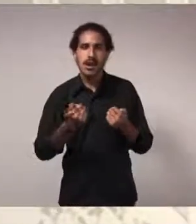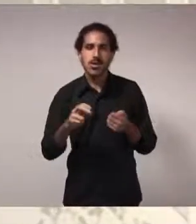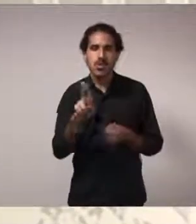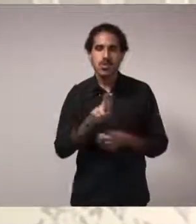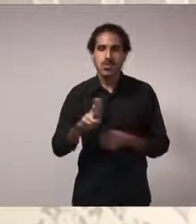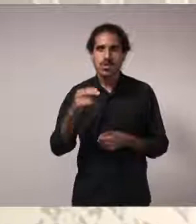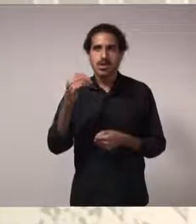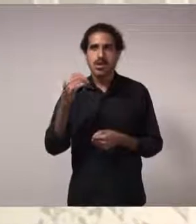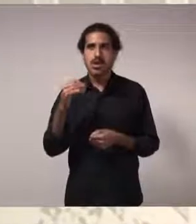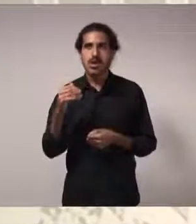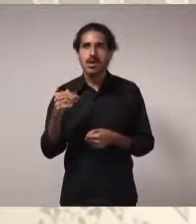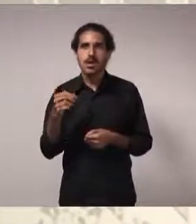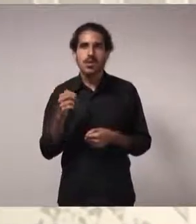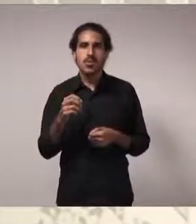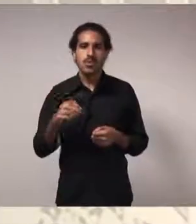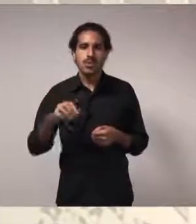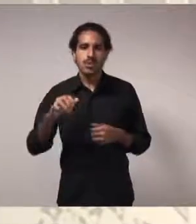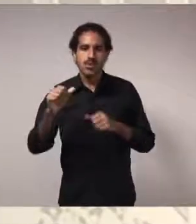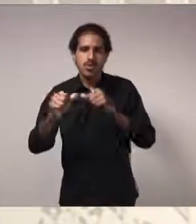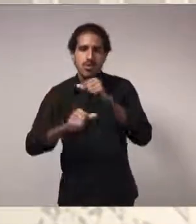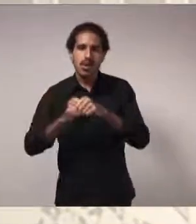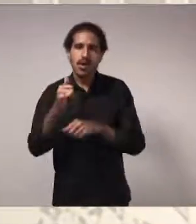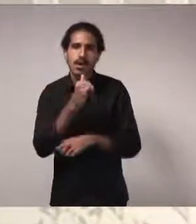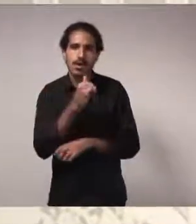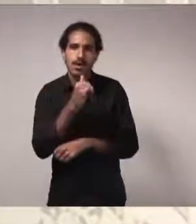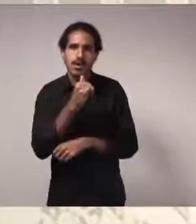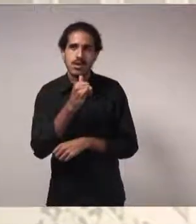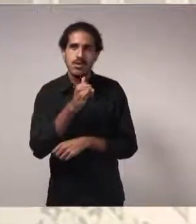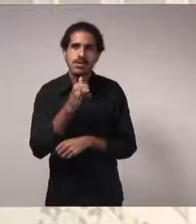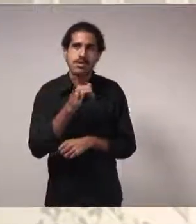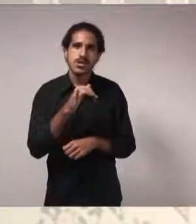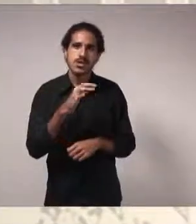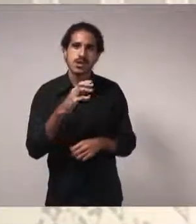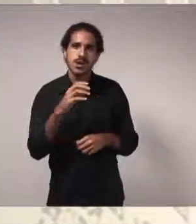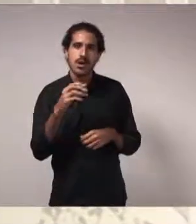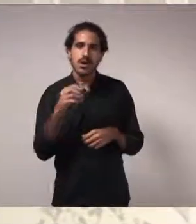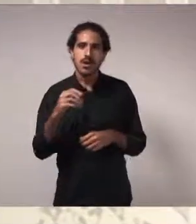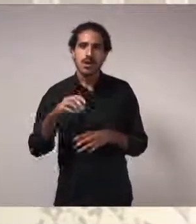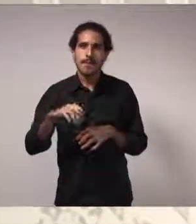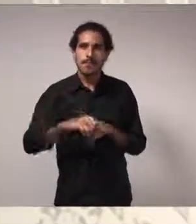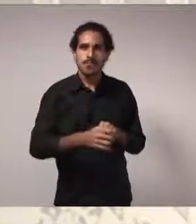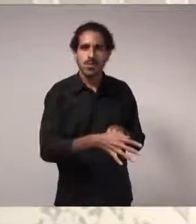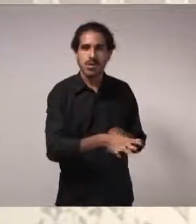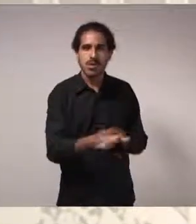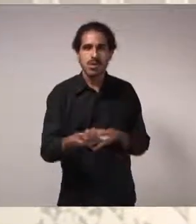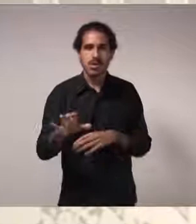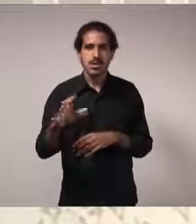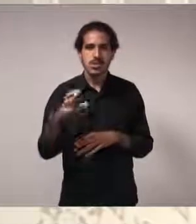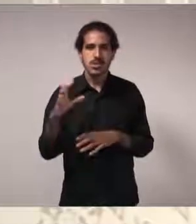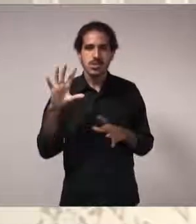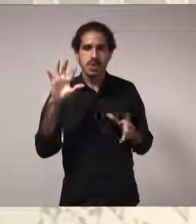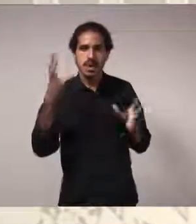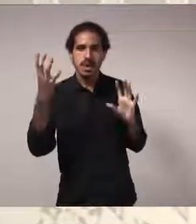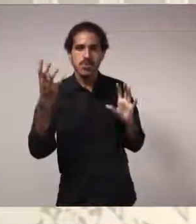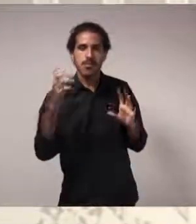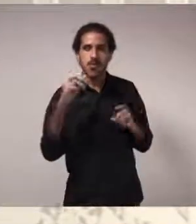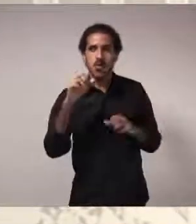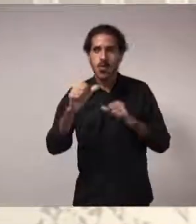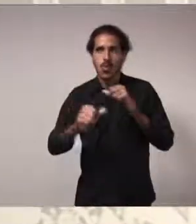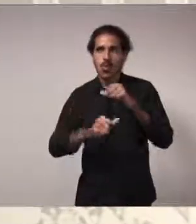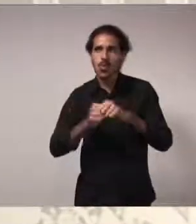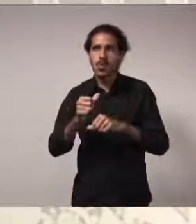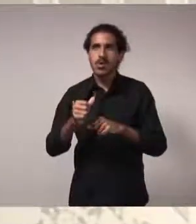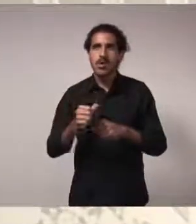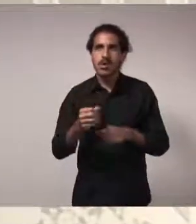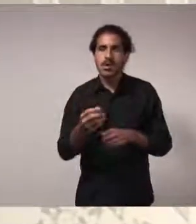da frenagem. Em vez de transformar a energia de frenagem em energia de dissipação térmica, a gente pega isso e converte em